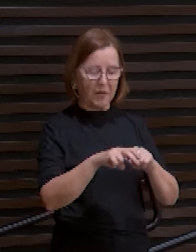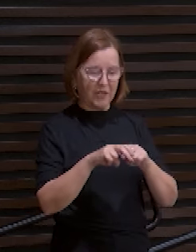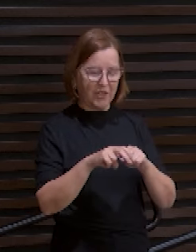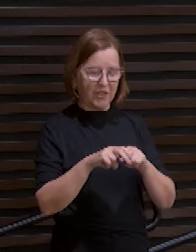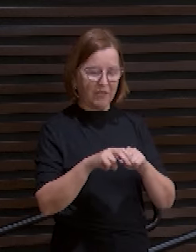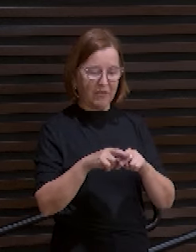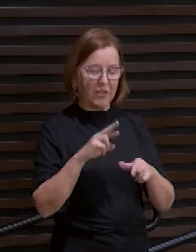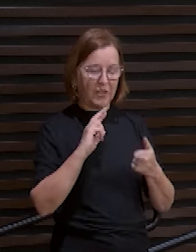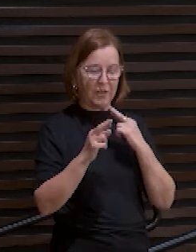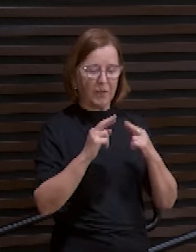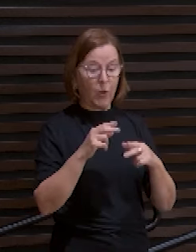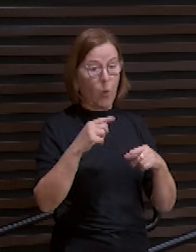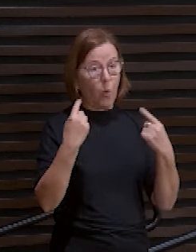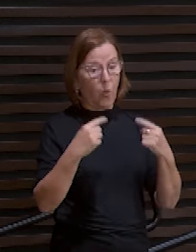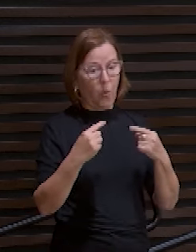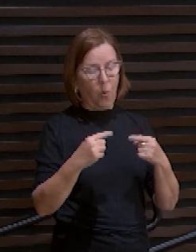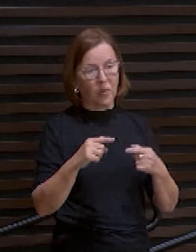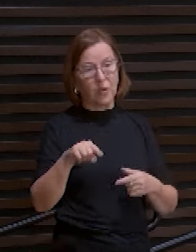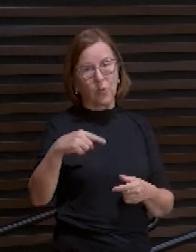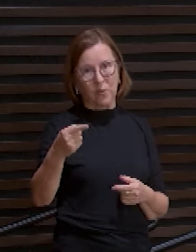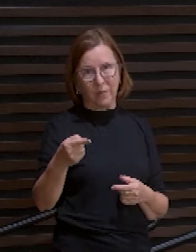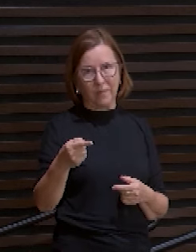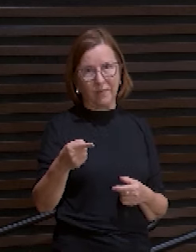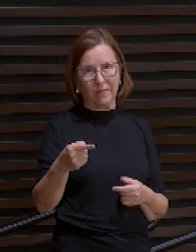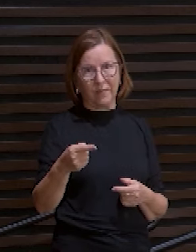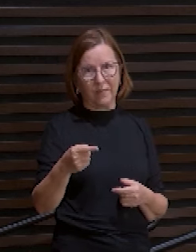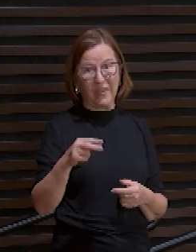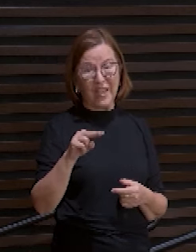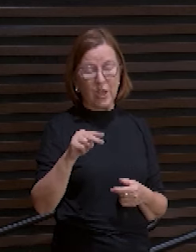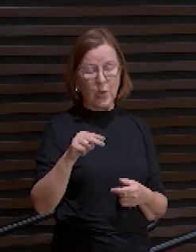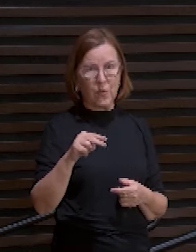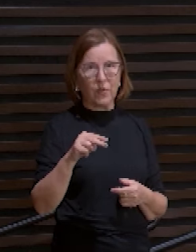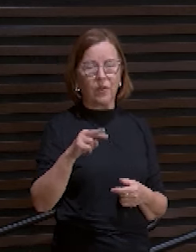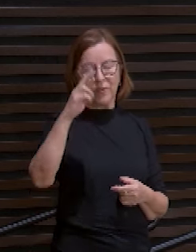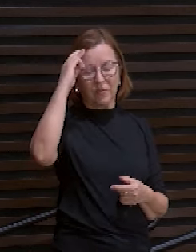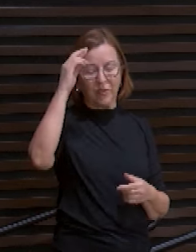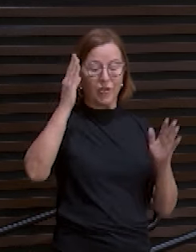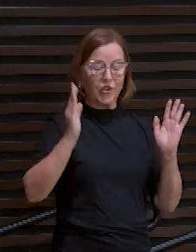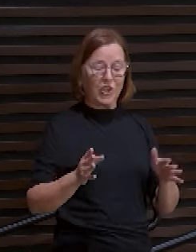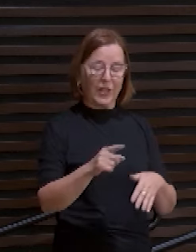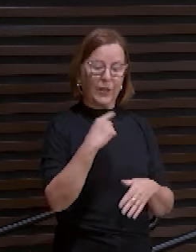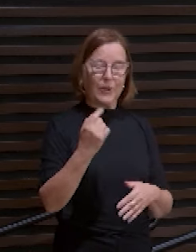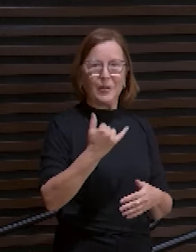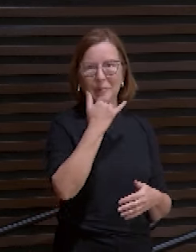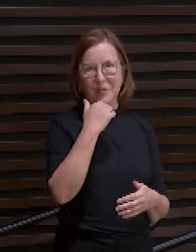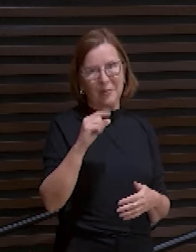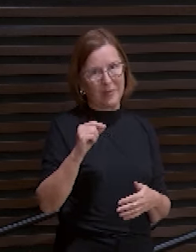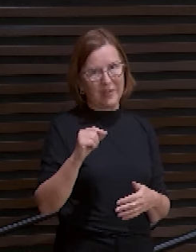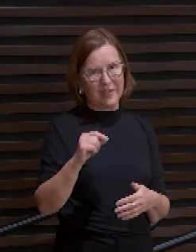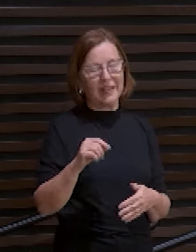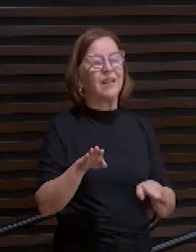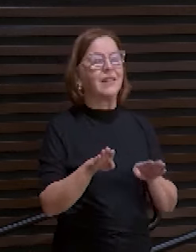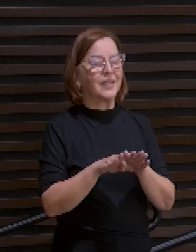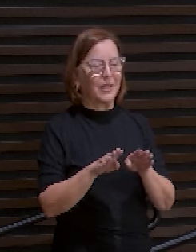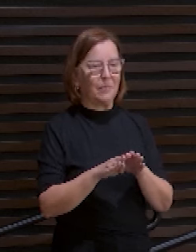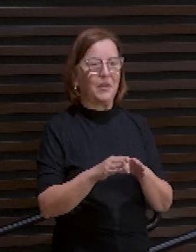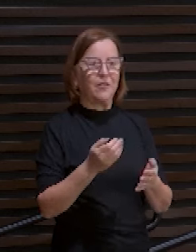contra outrem assim como o senhor vos perdoou assim também Perdoai